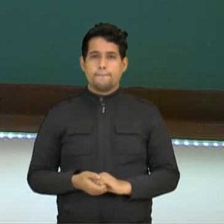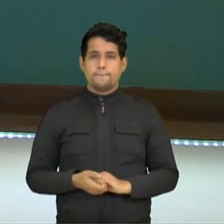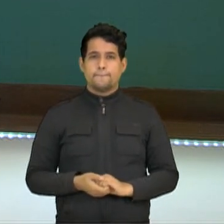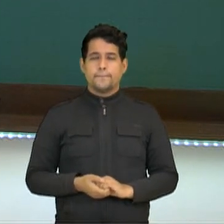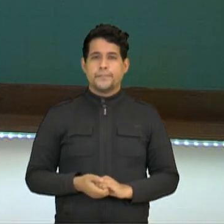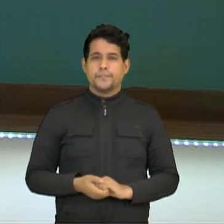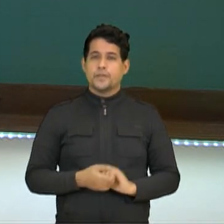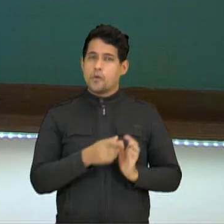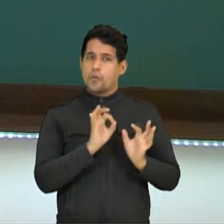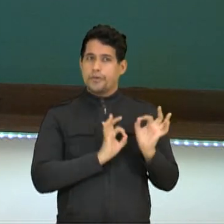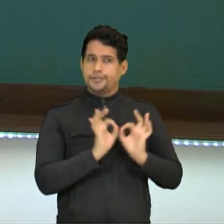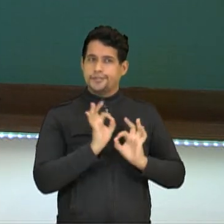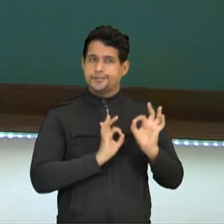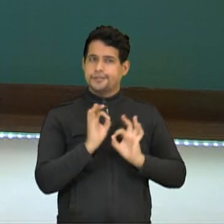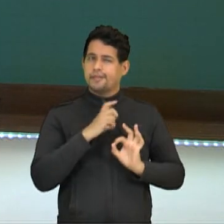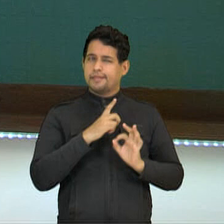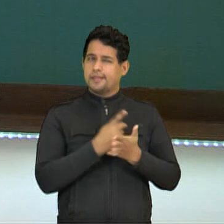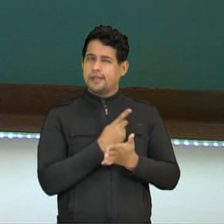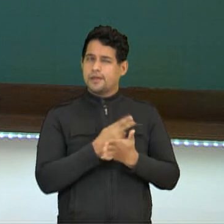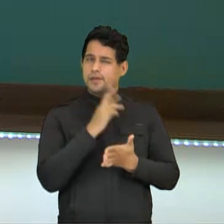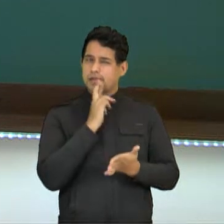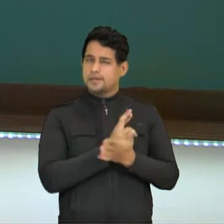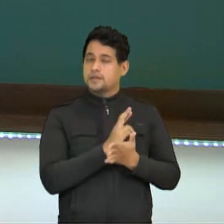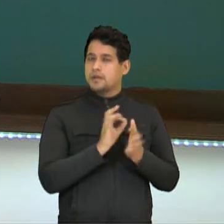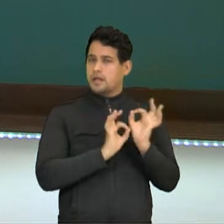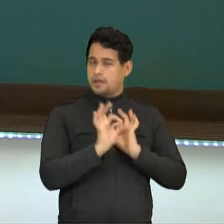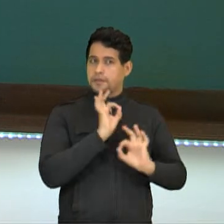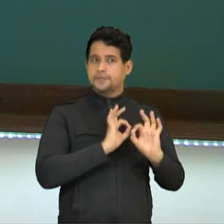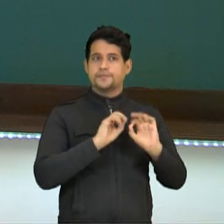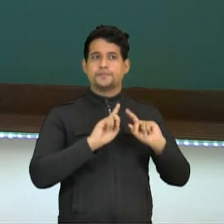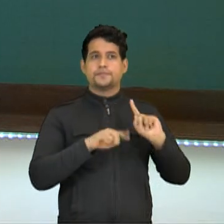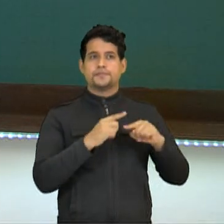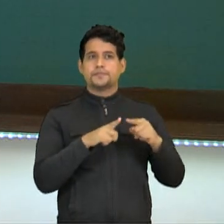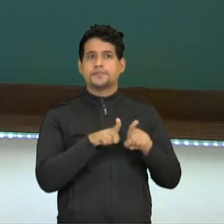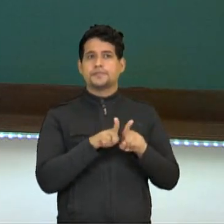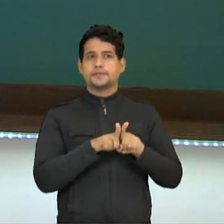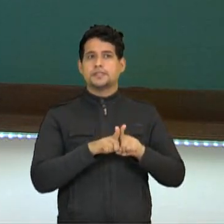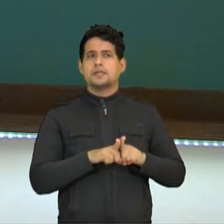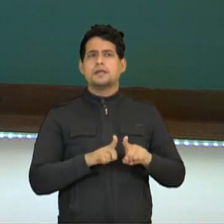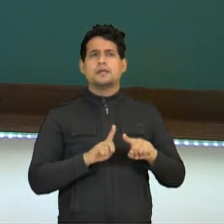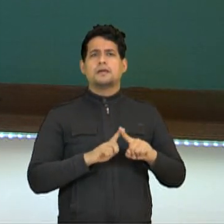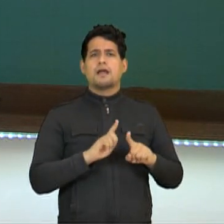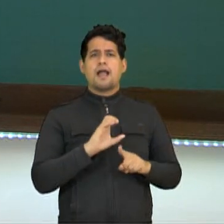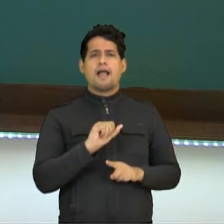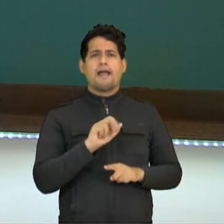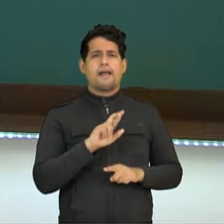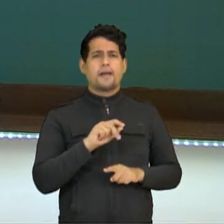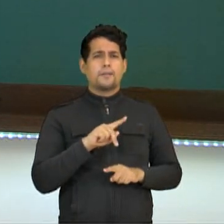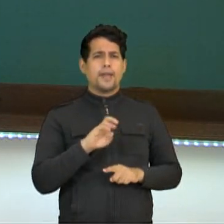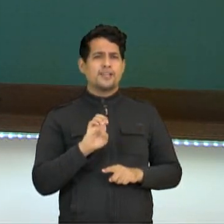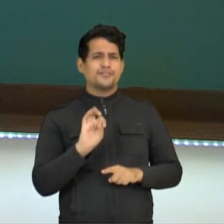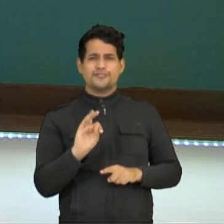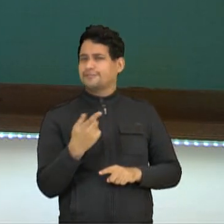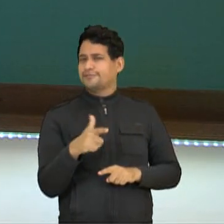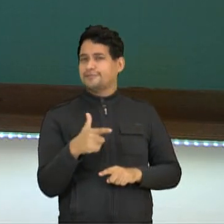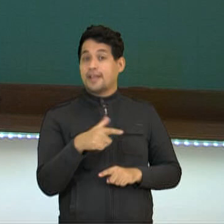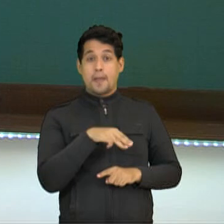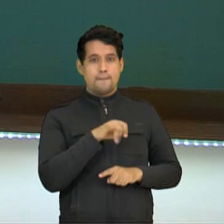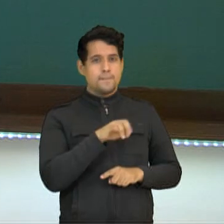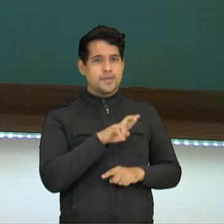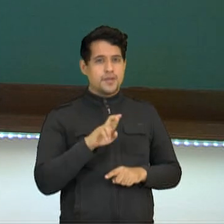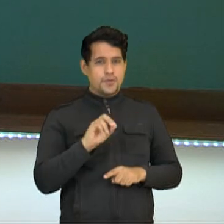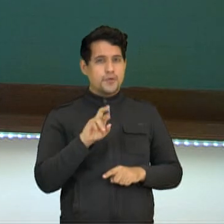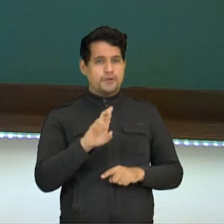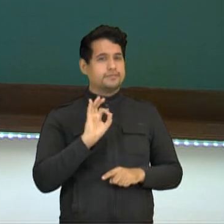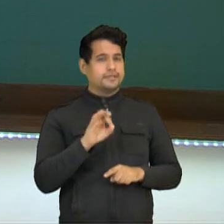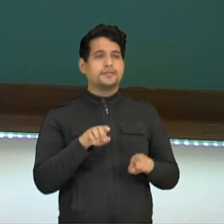ok? Corrijam aqui que aqui tem um errinho de resposta, certo? Então, vamos lá. O que ela fala? Bed,